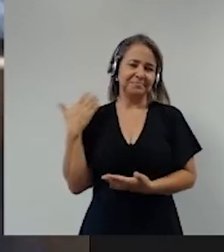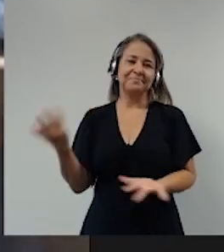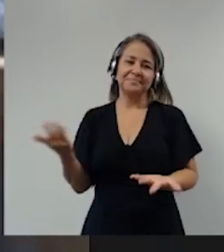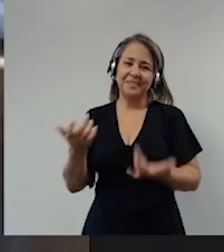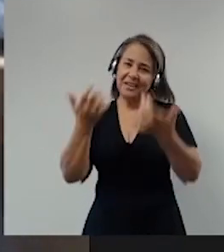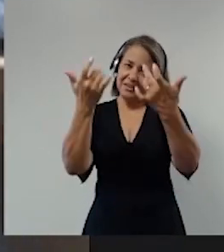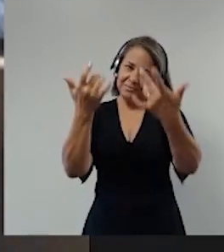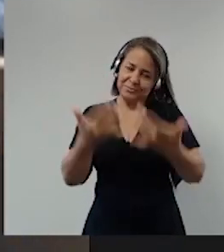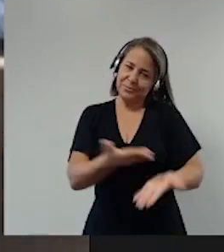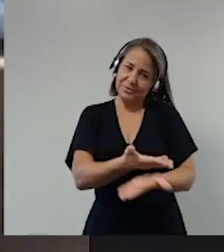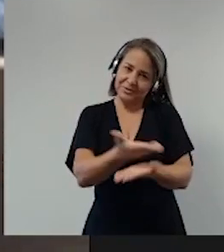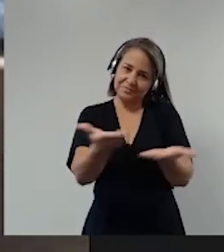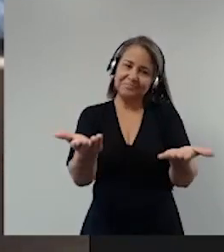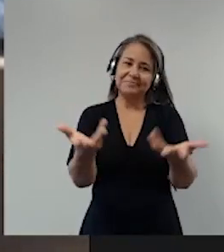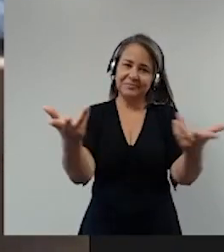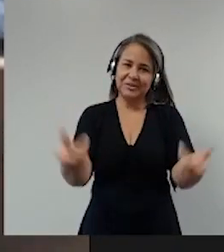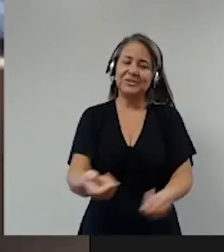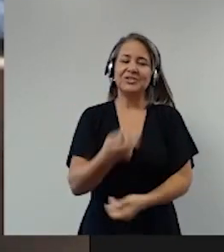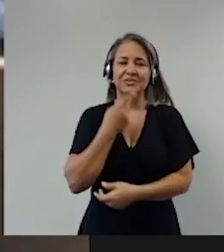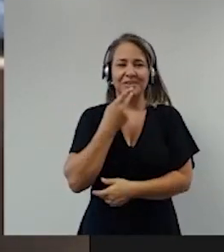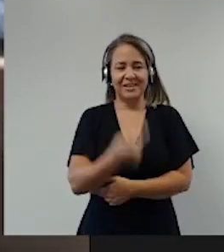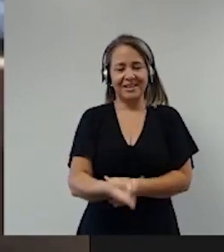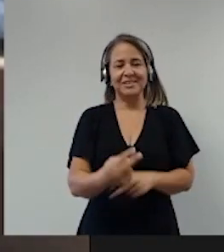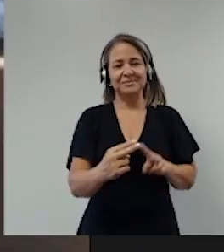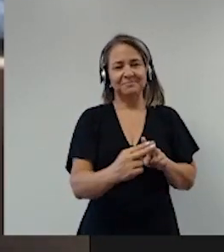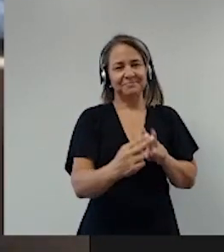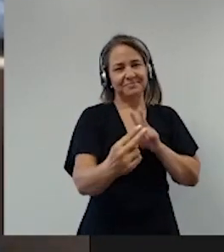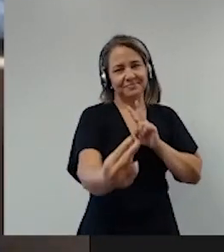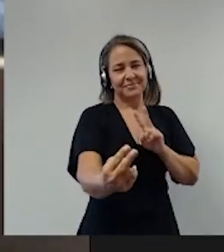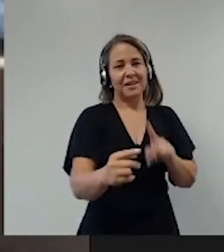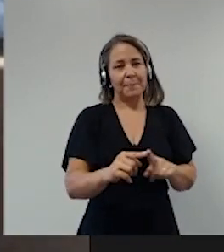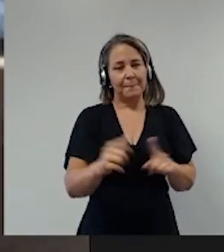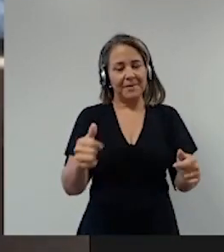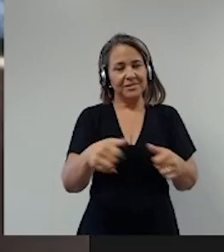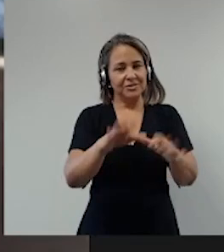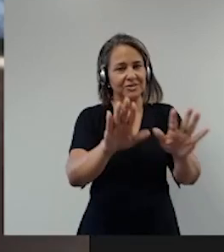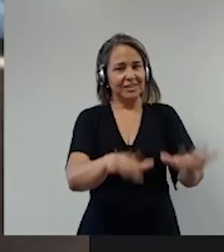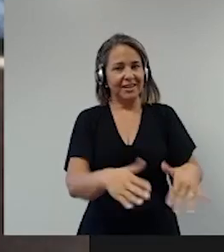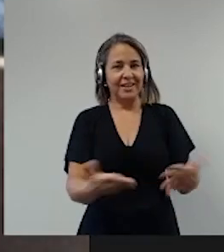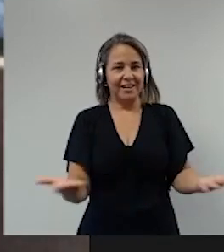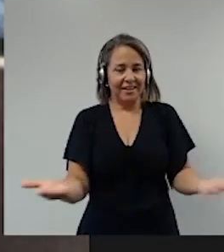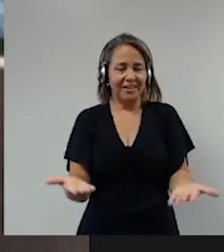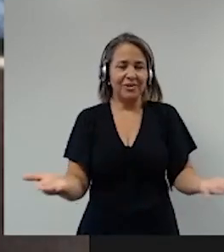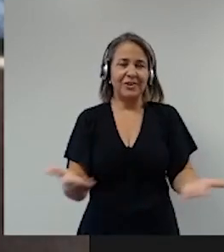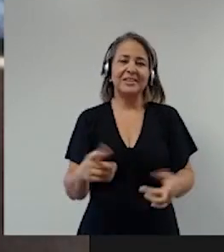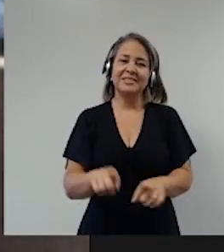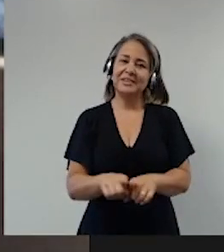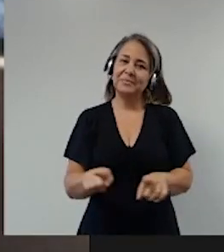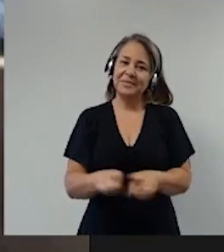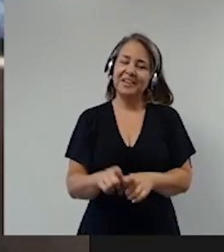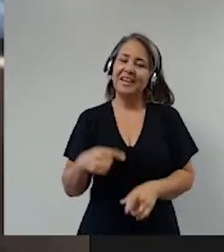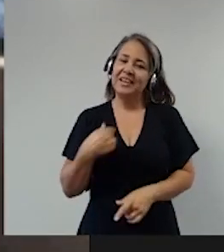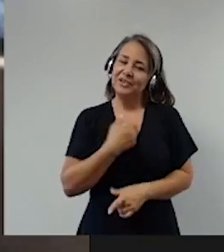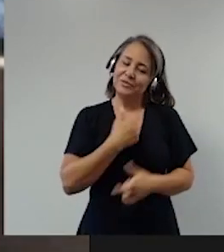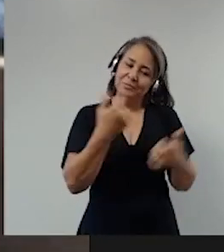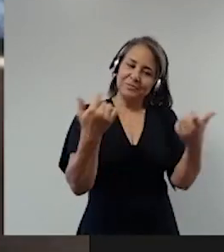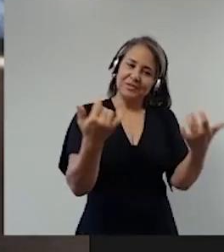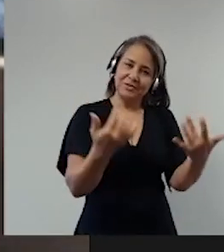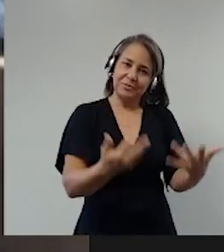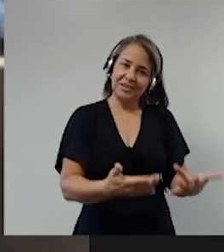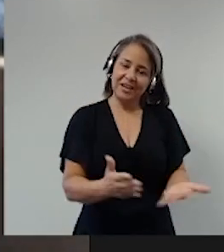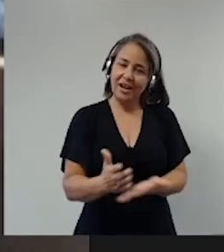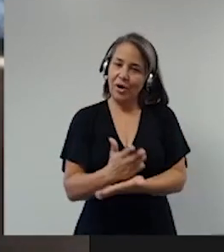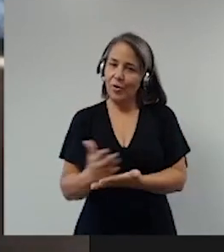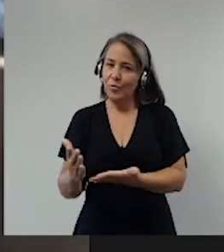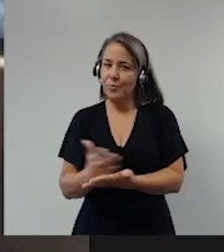lançadas pelos meus nobres colegas de mesa virtual, mas ficará notadamente aqui também, que a gente vai falar